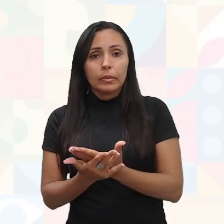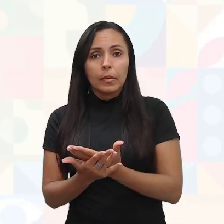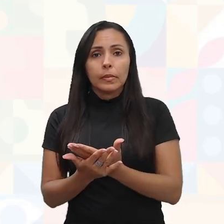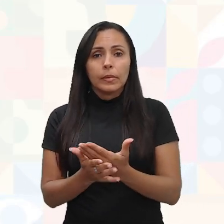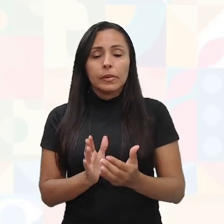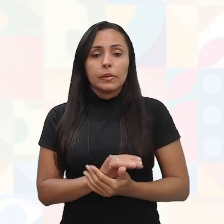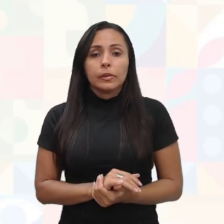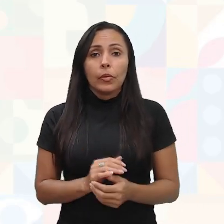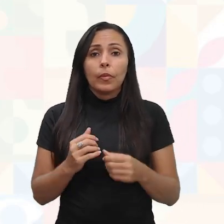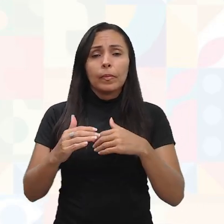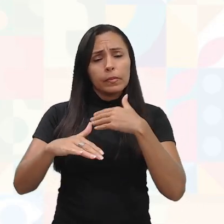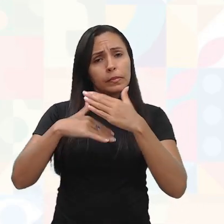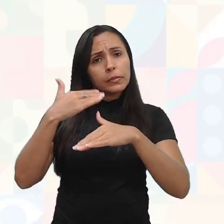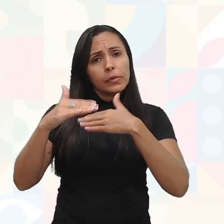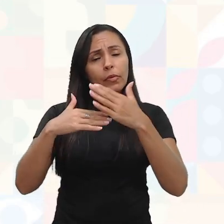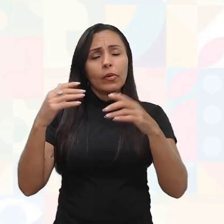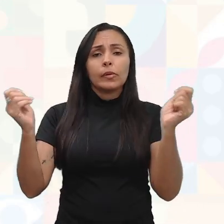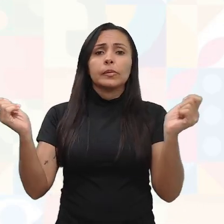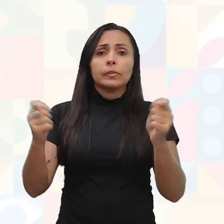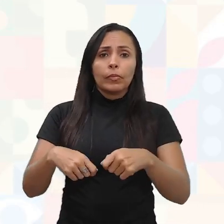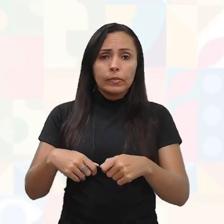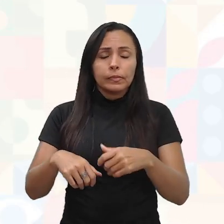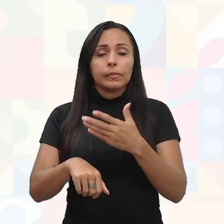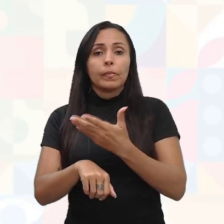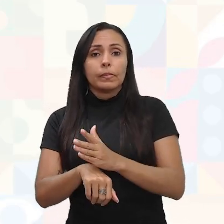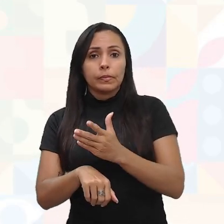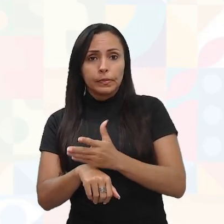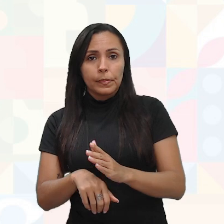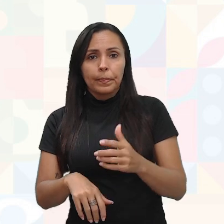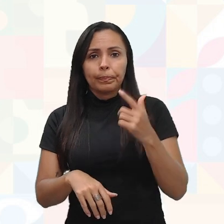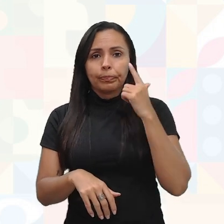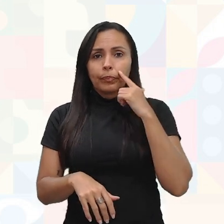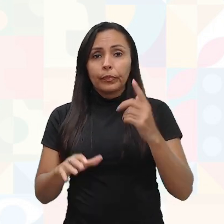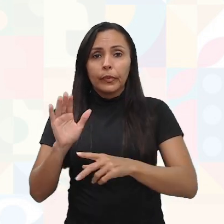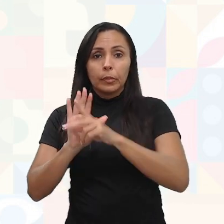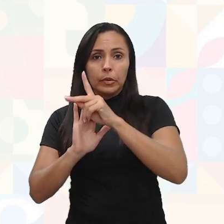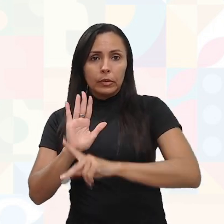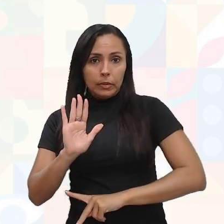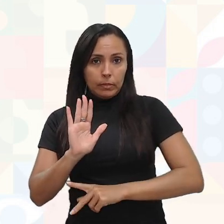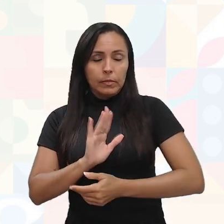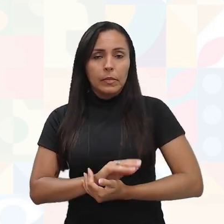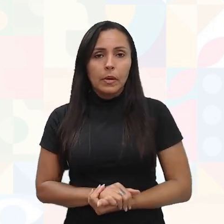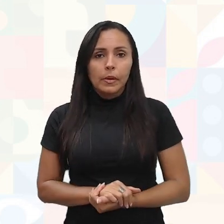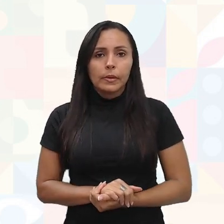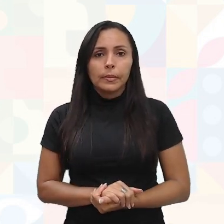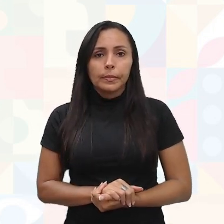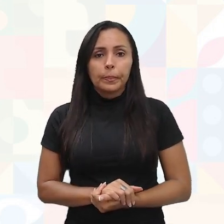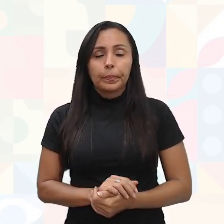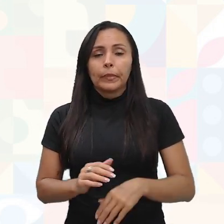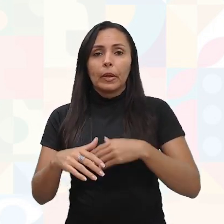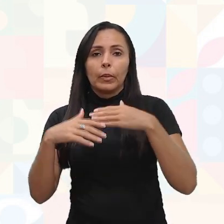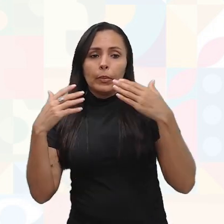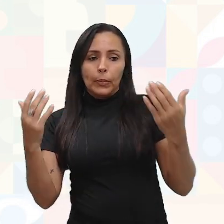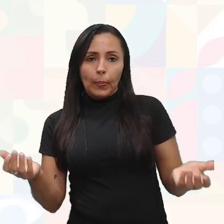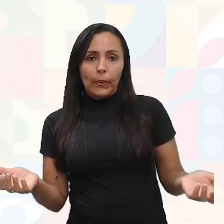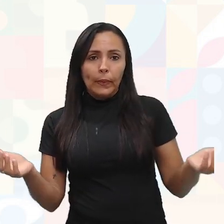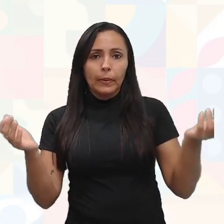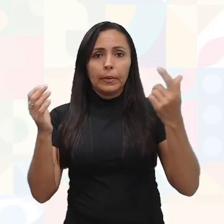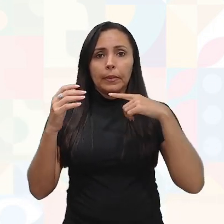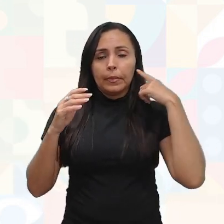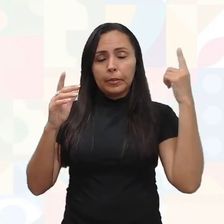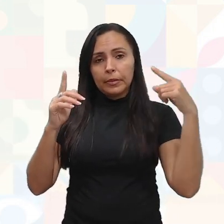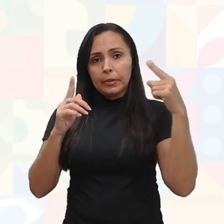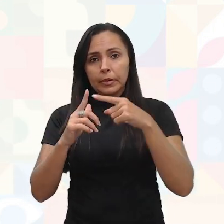disciplina, desenvolver a capacidade prática através desse projeto. Então, o intuito, a necessidade